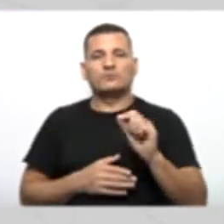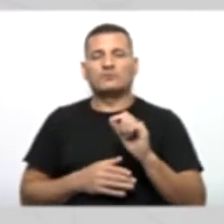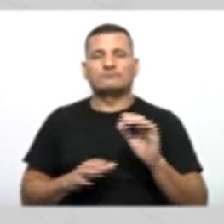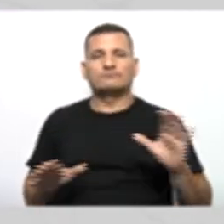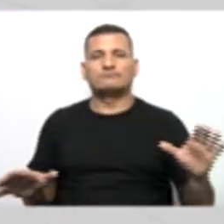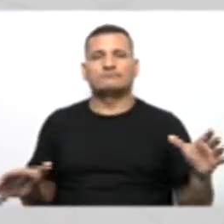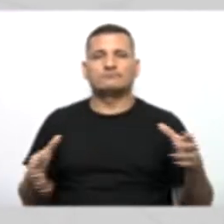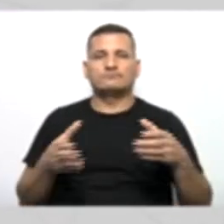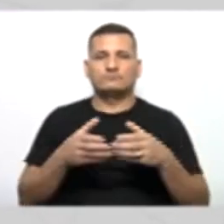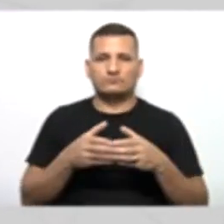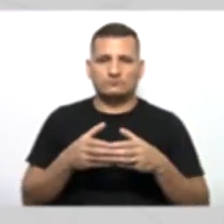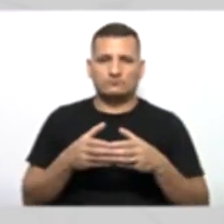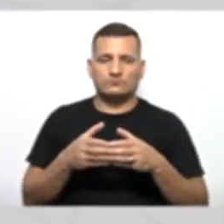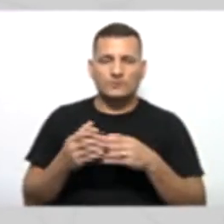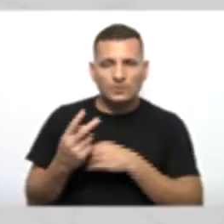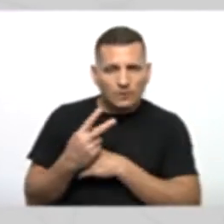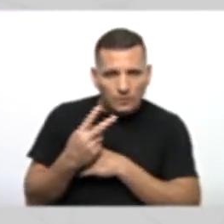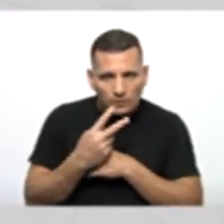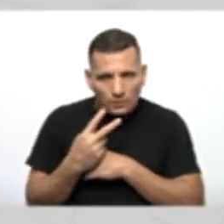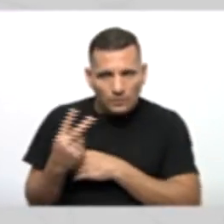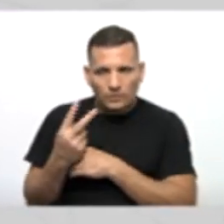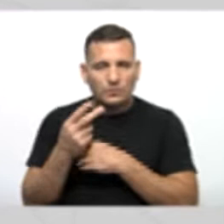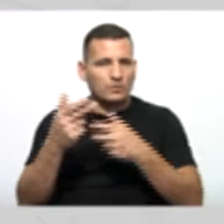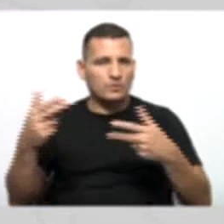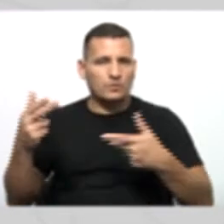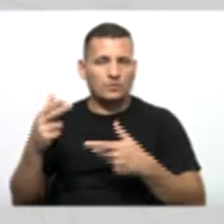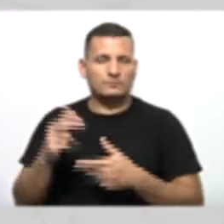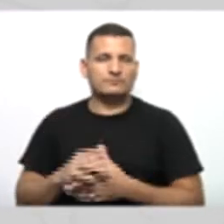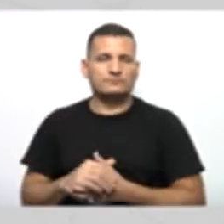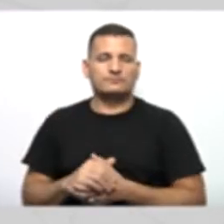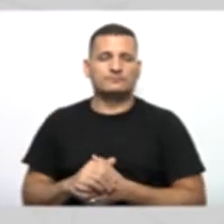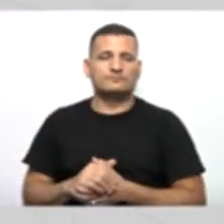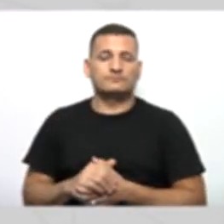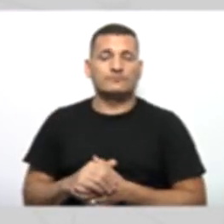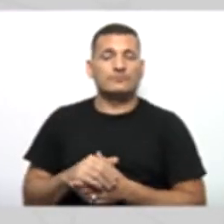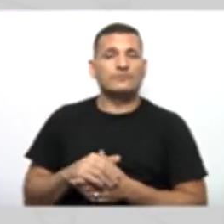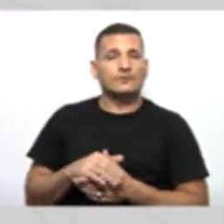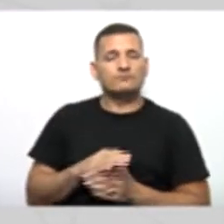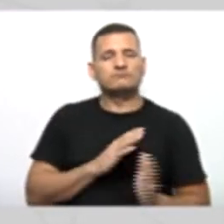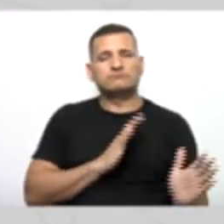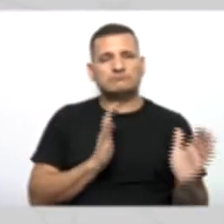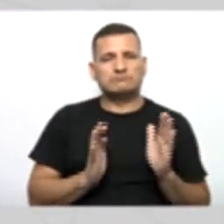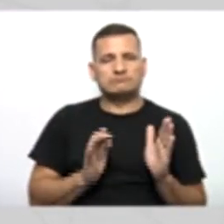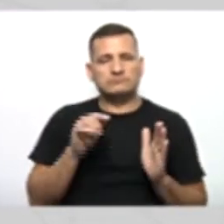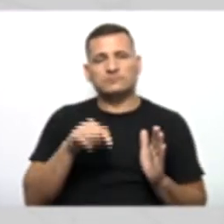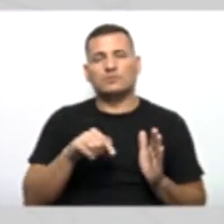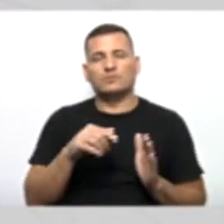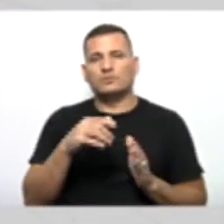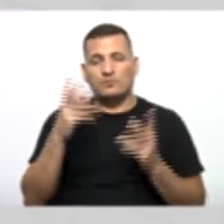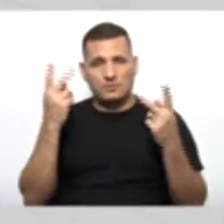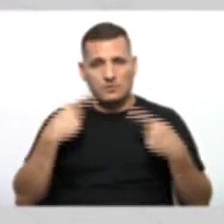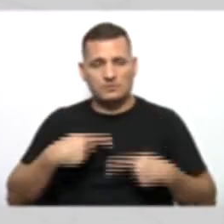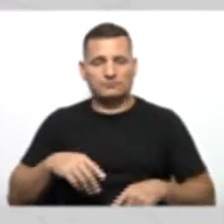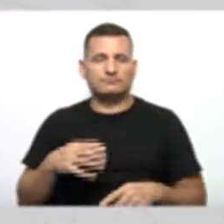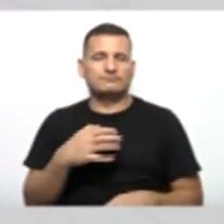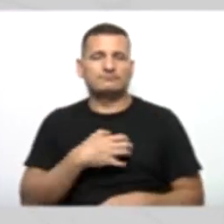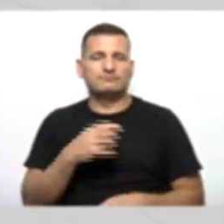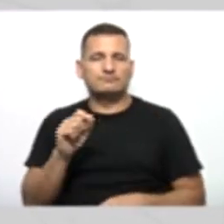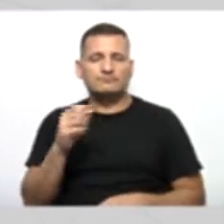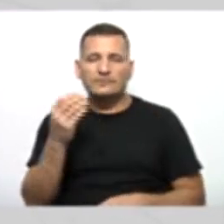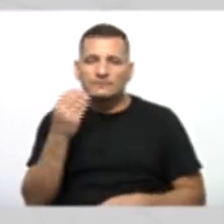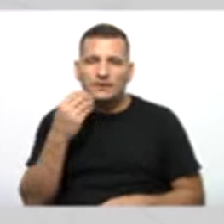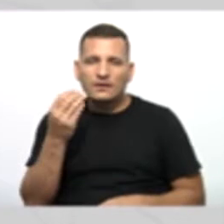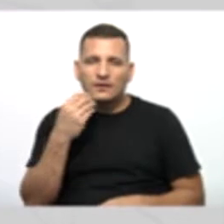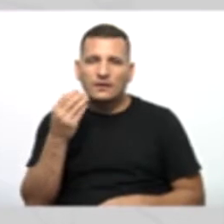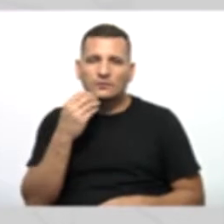para se proteger dos fenômenos naturais. Nesse estágio, o homem se sentia fragilizado no meio